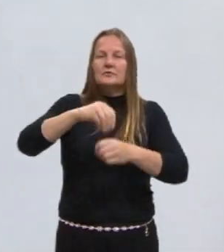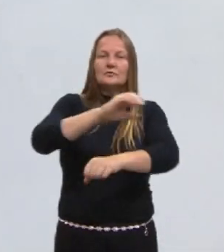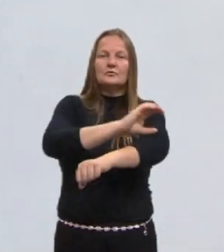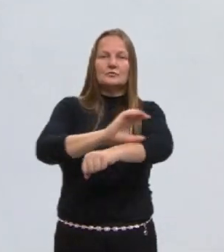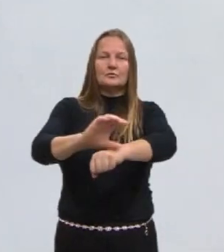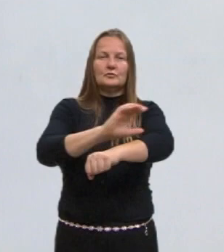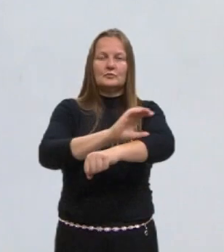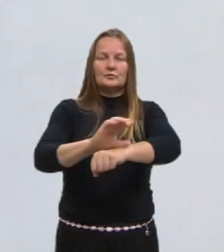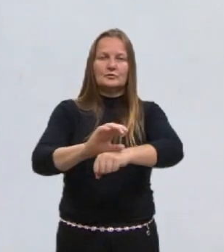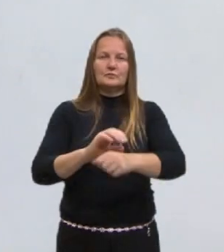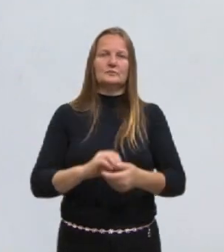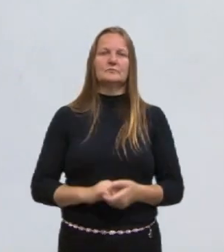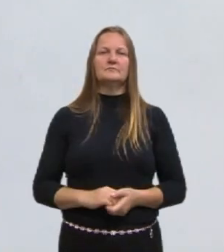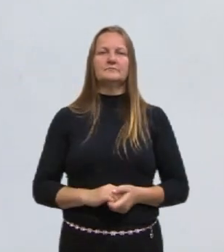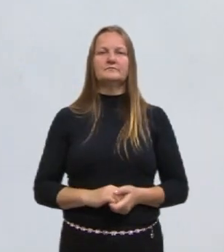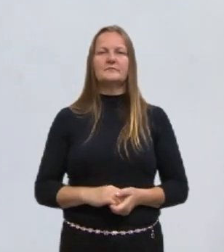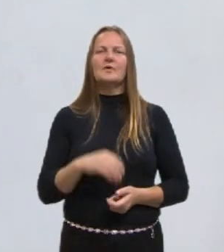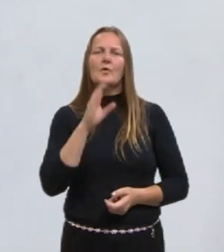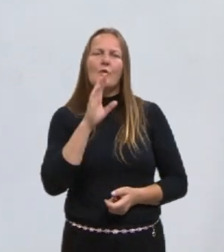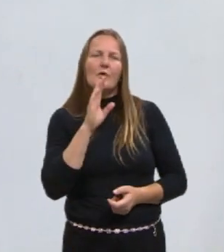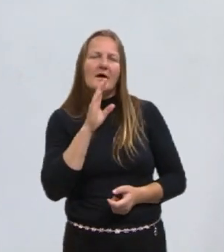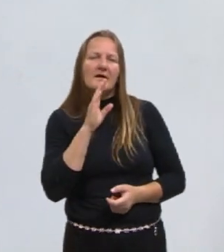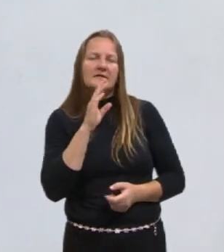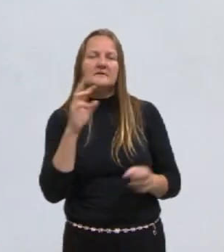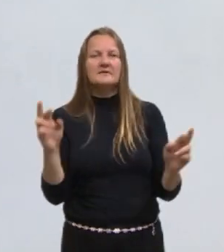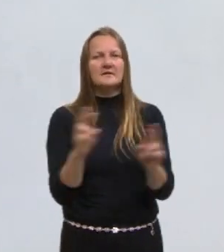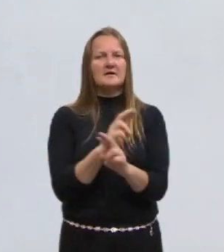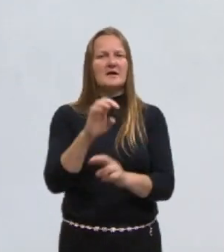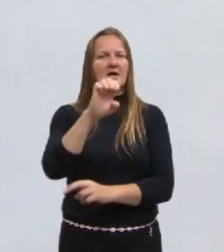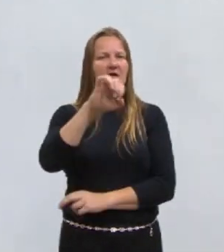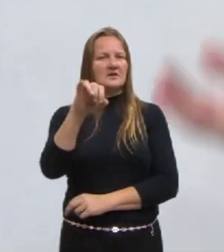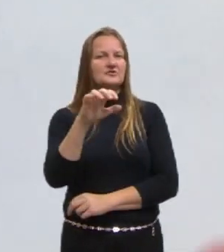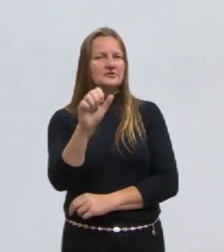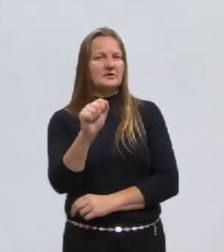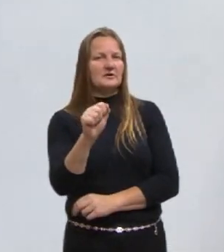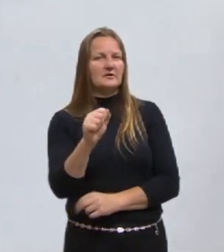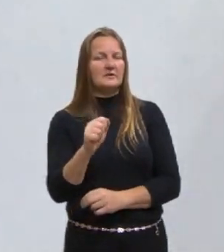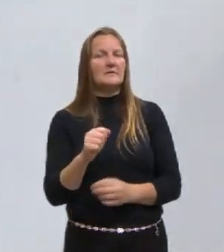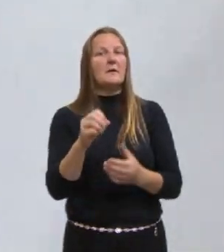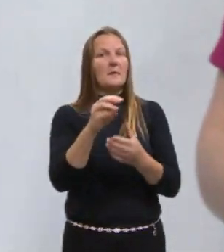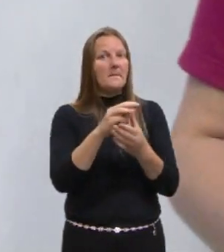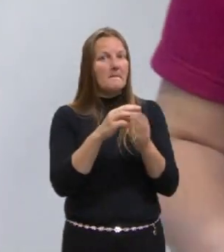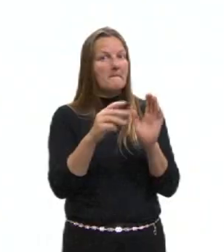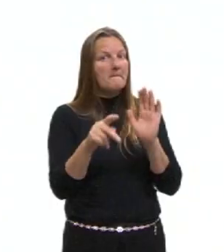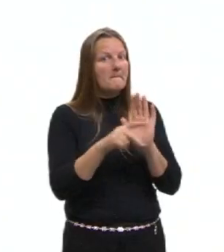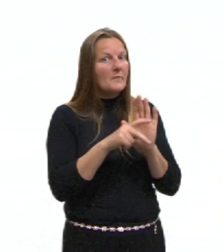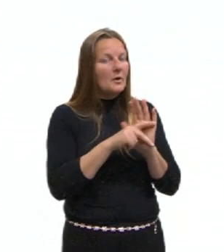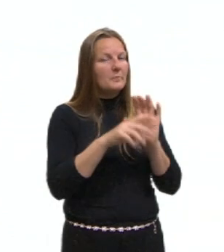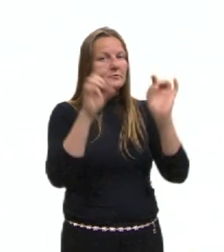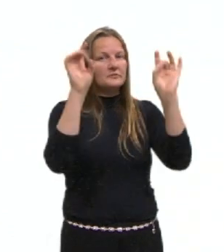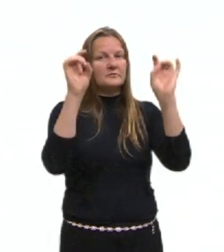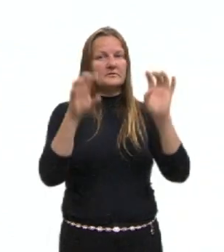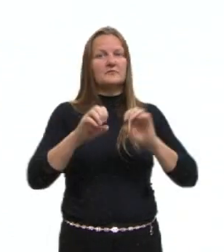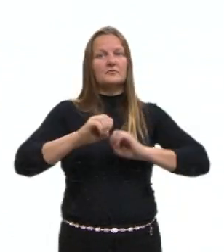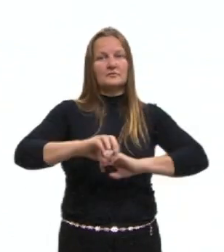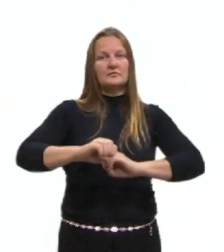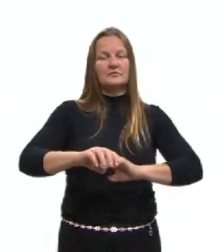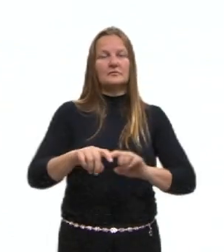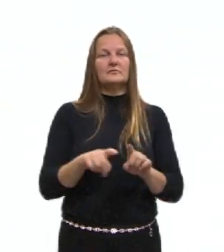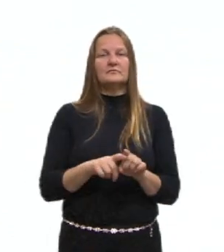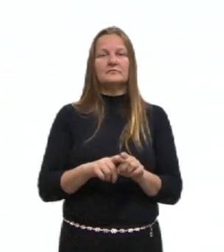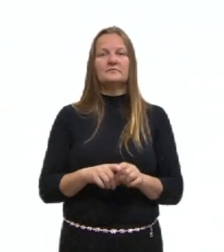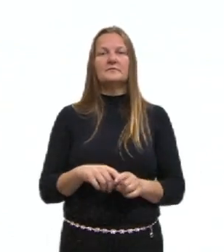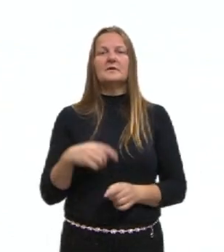que está acontecendo? Eles conhecem a educação de jovens e adultos, que é uma modalidade específica, né, de educação, e que